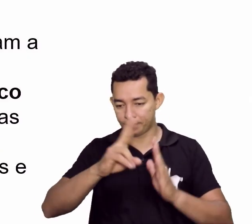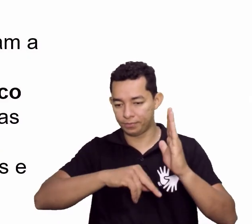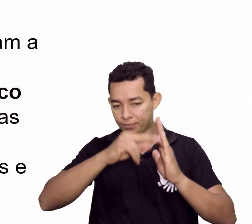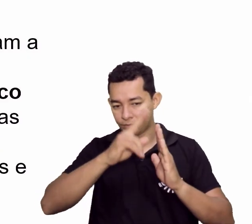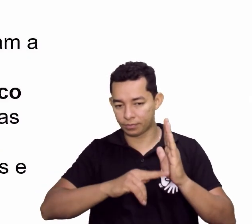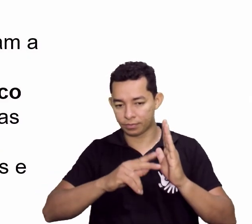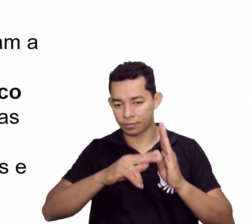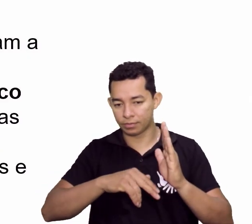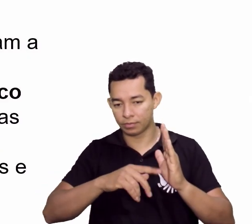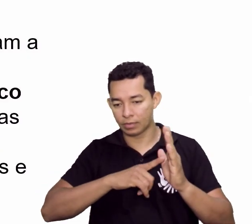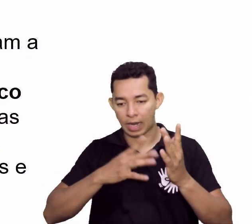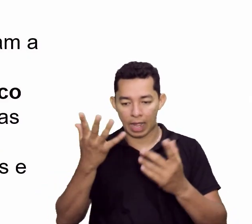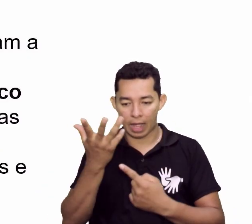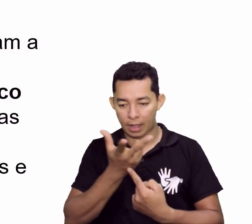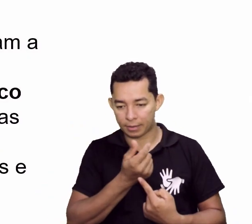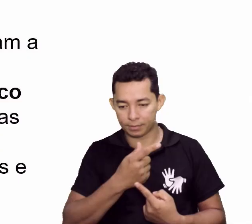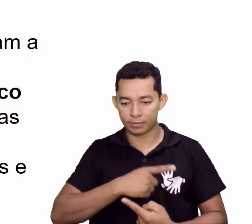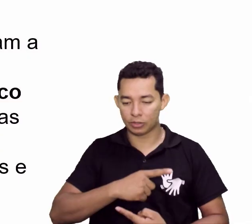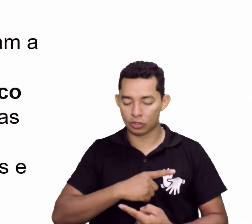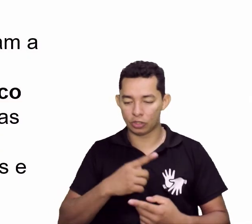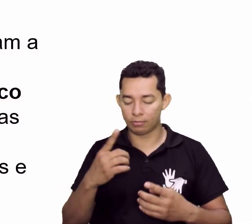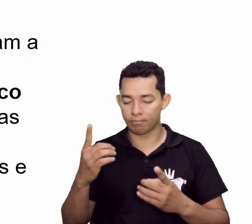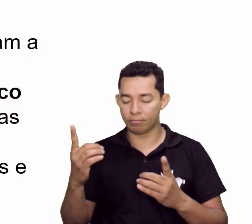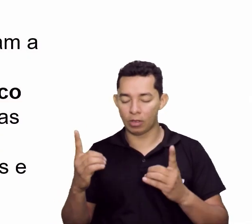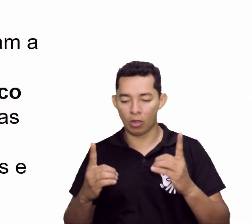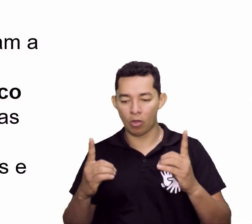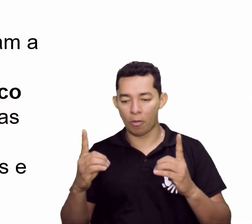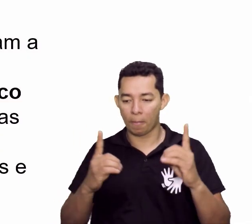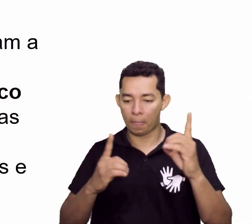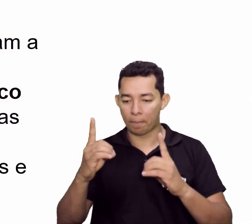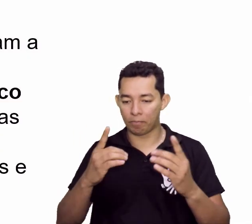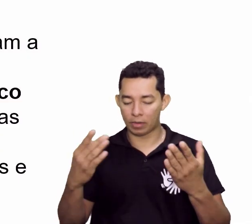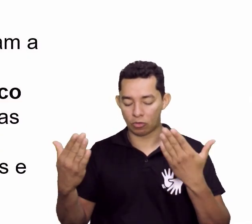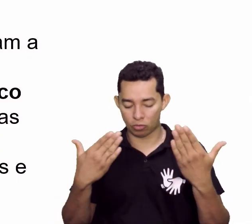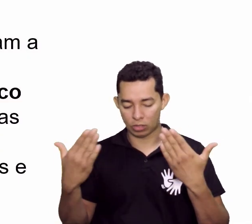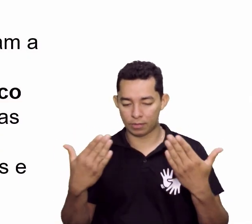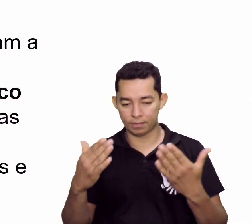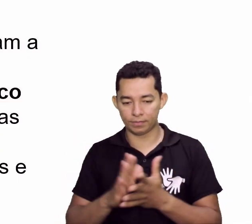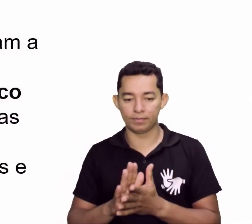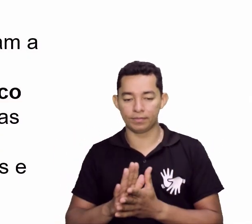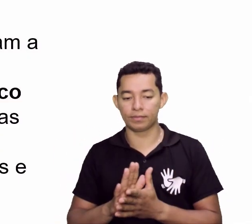intenso diálogo com a construção da identidade nacional,